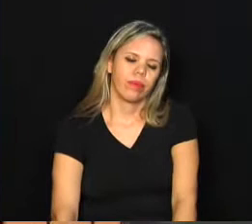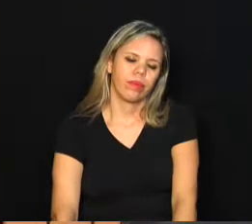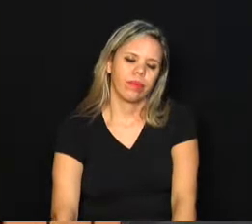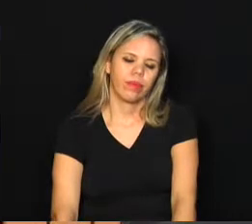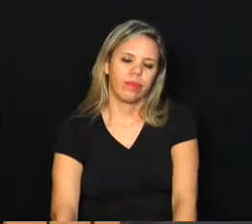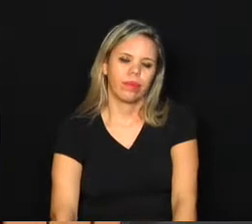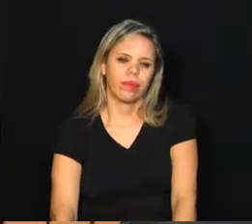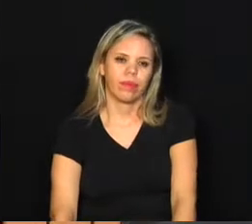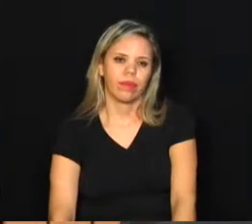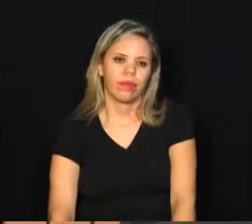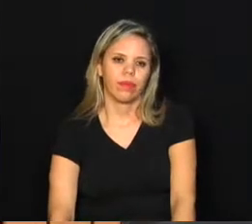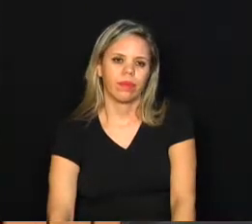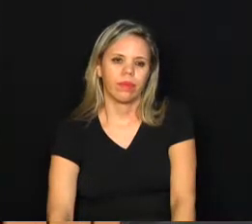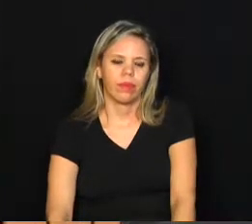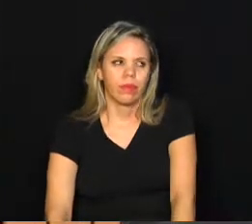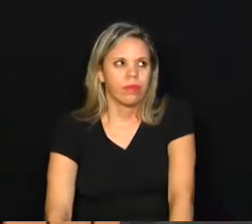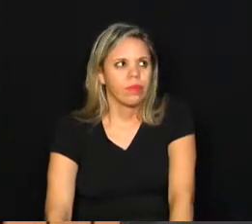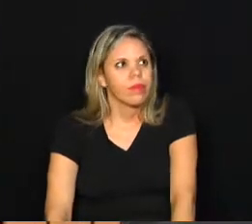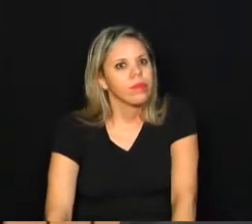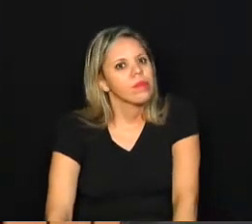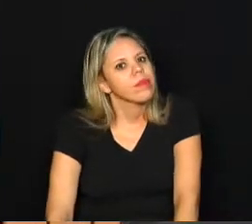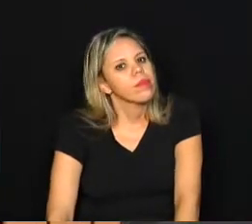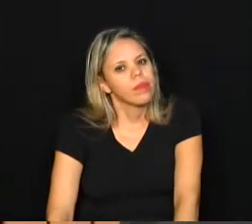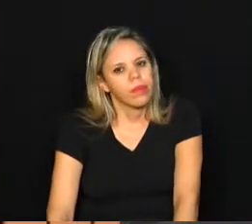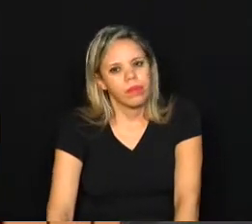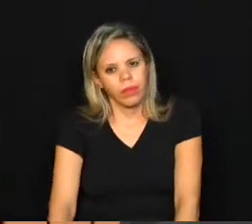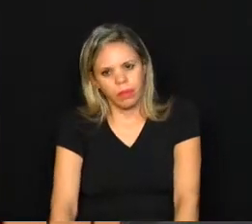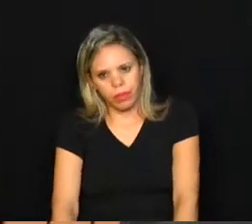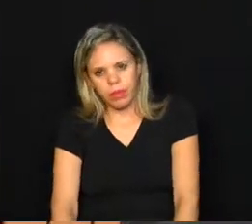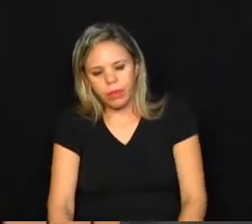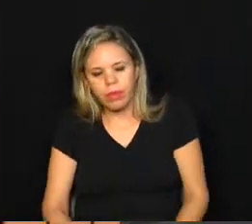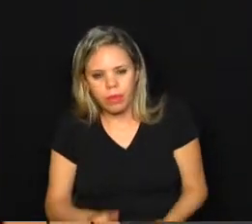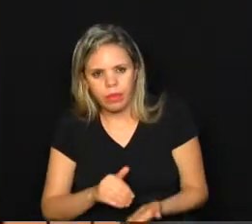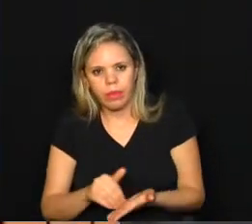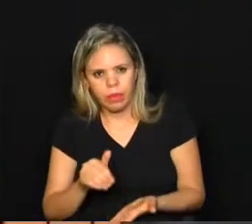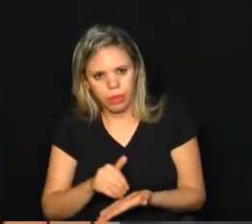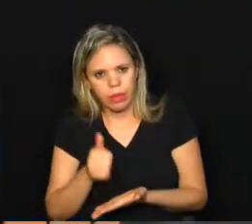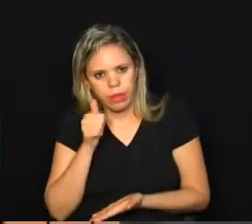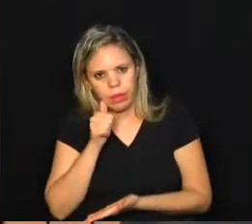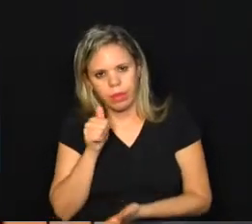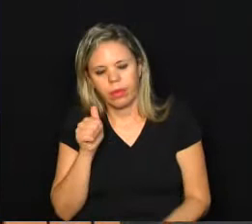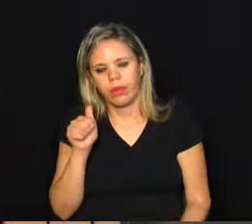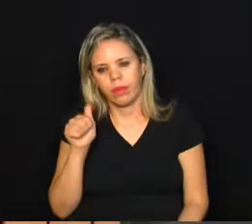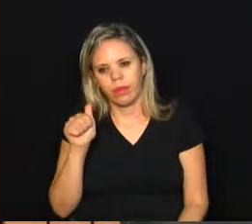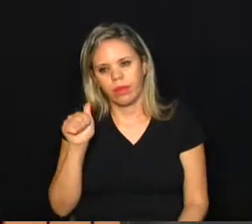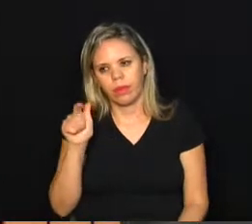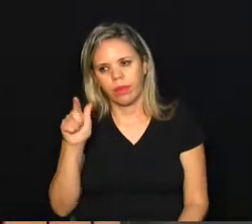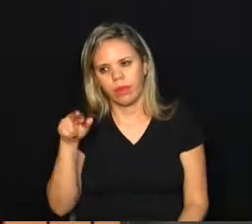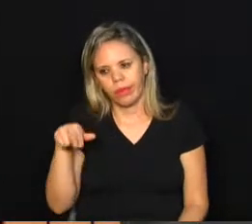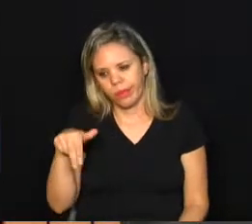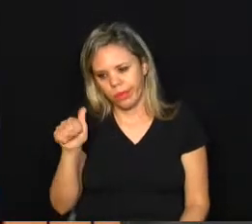Adriana conseguiu Isso mesmo. Captar a mensagem? Isso mesmo.